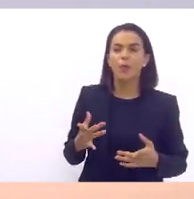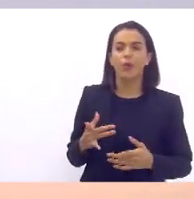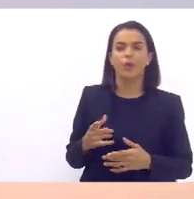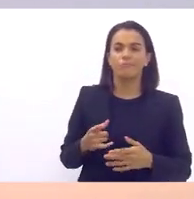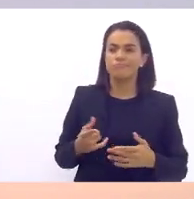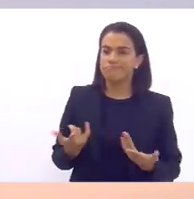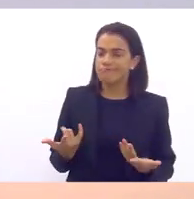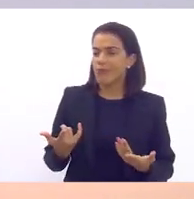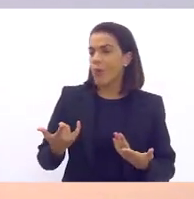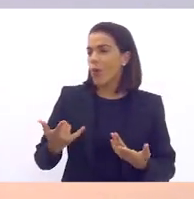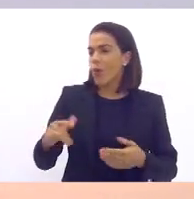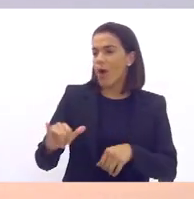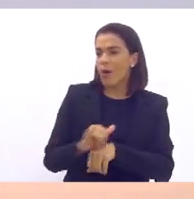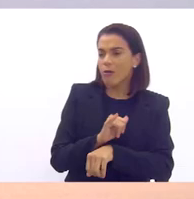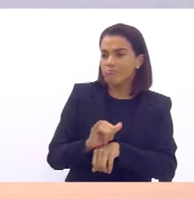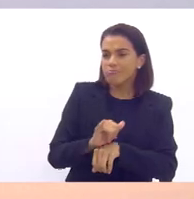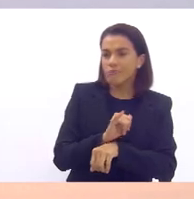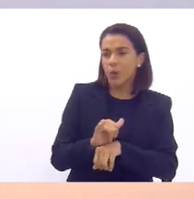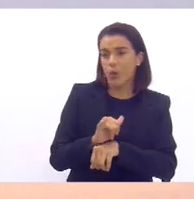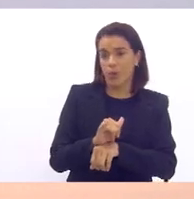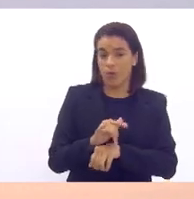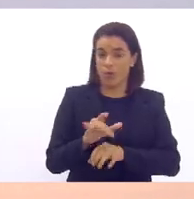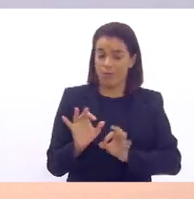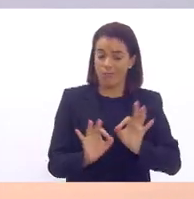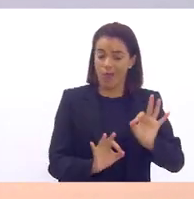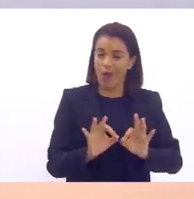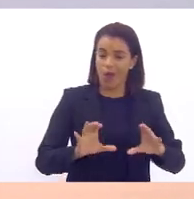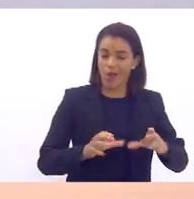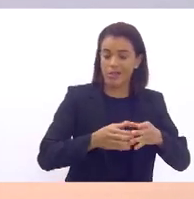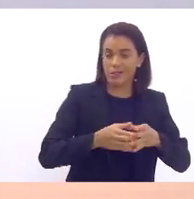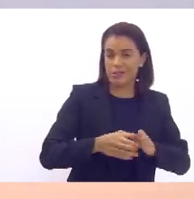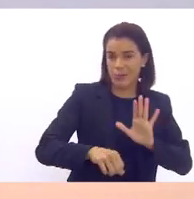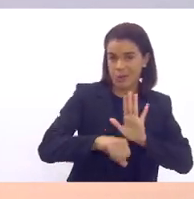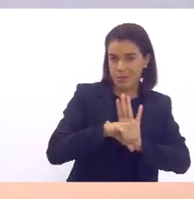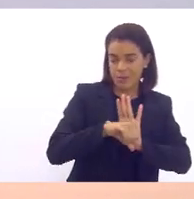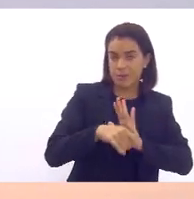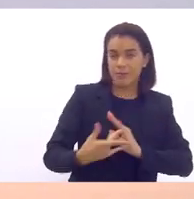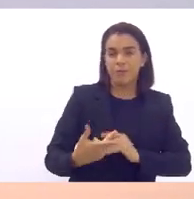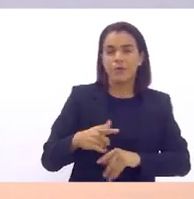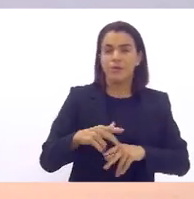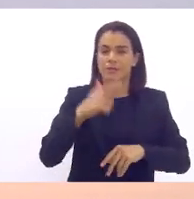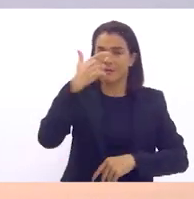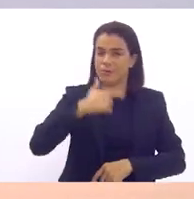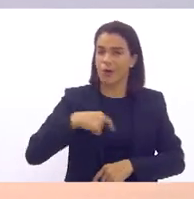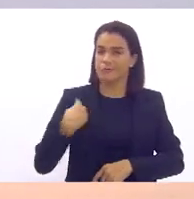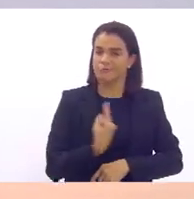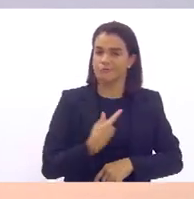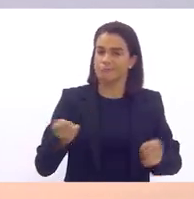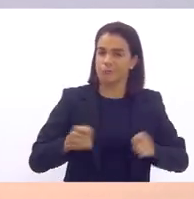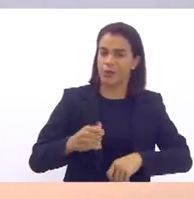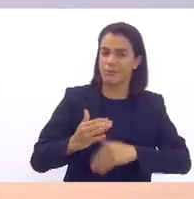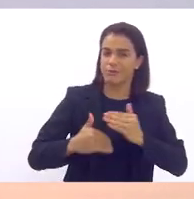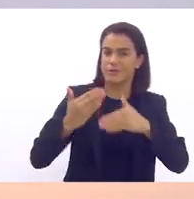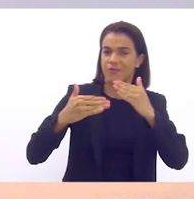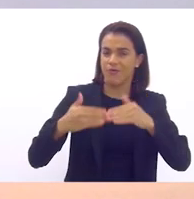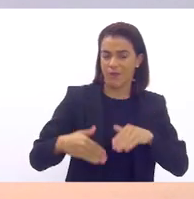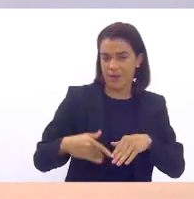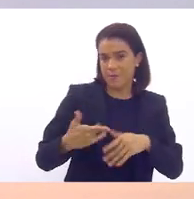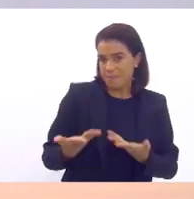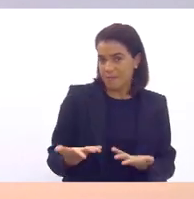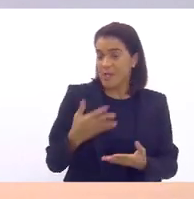por alguma organização criminosa Então acho que esse é o grande papel que nós podemos desenvolver aqui e apenas como